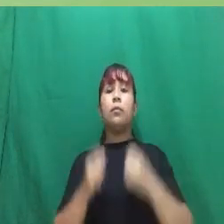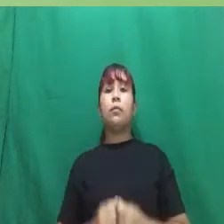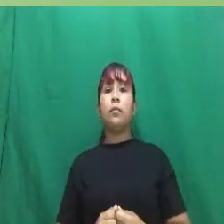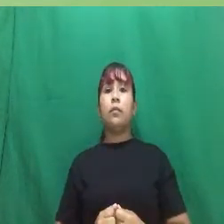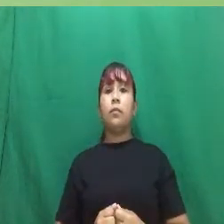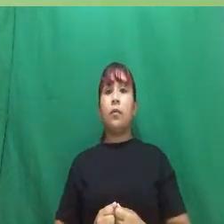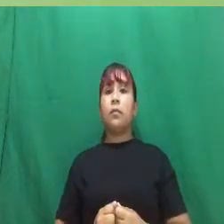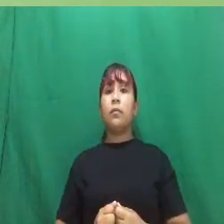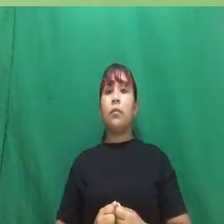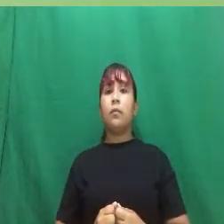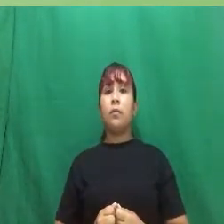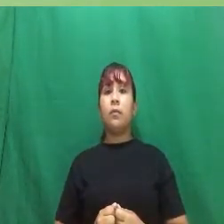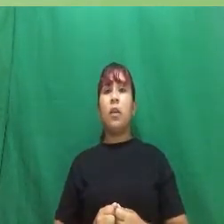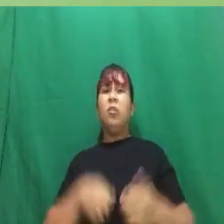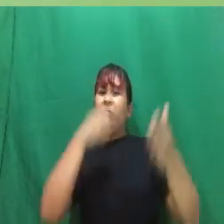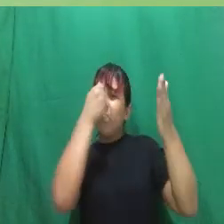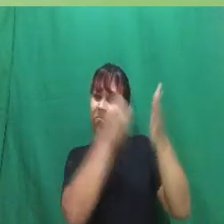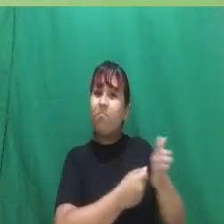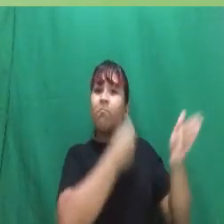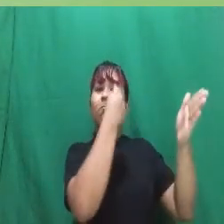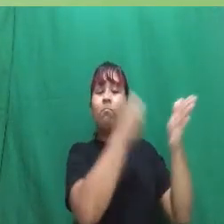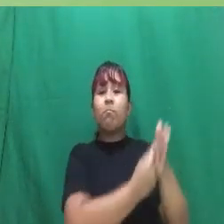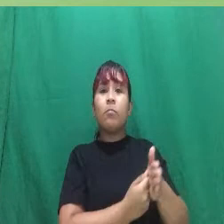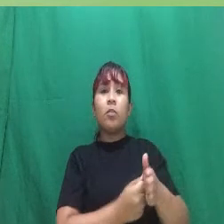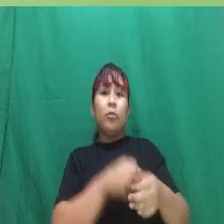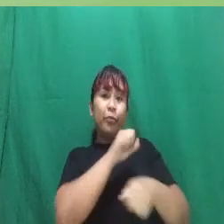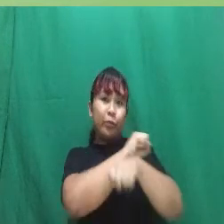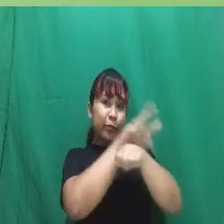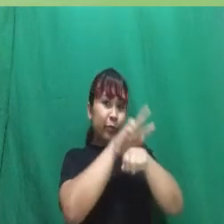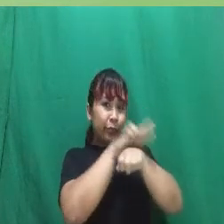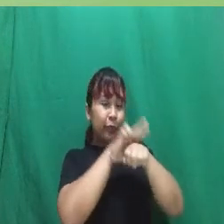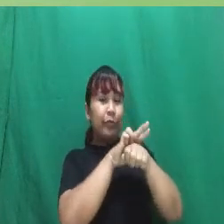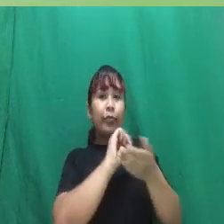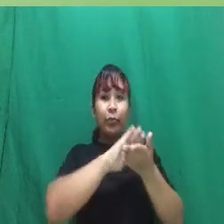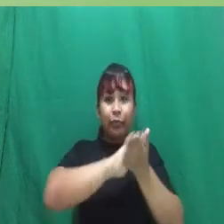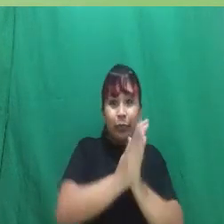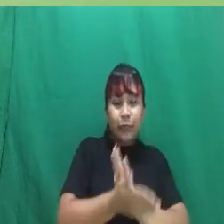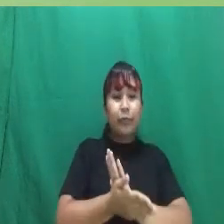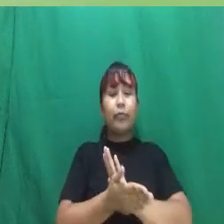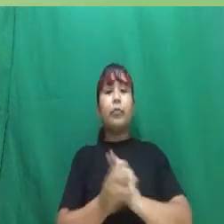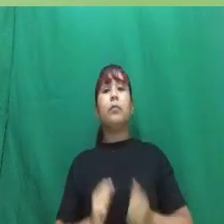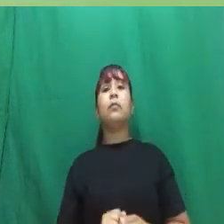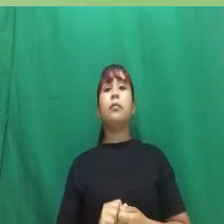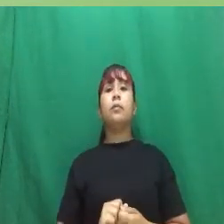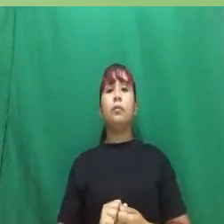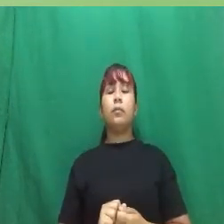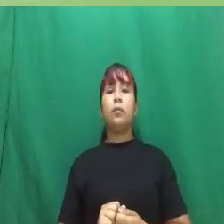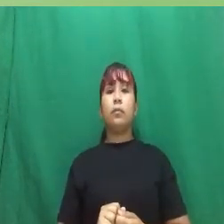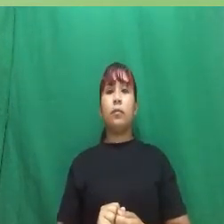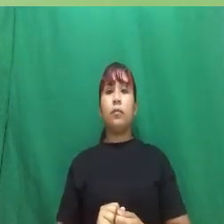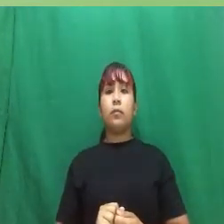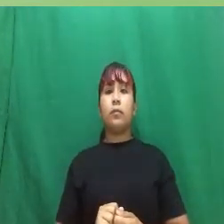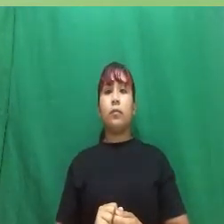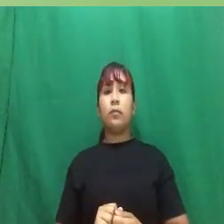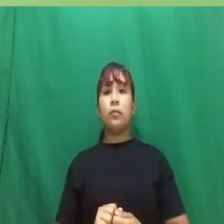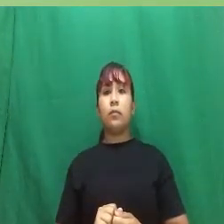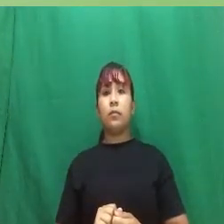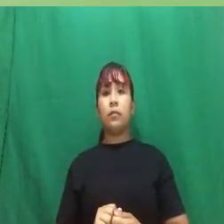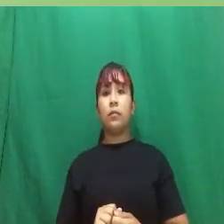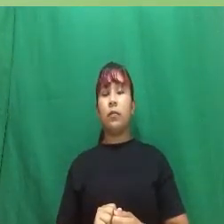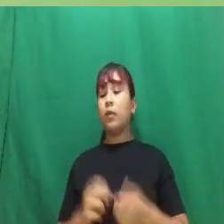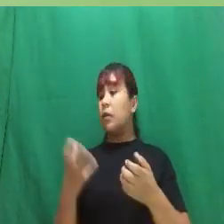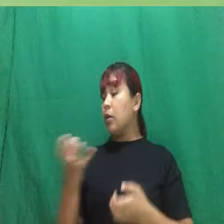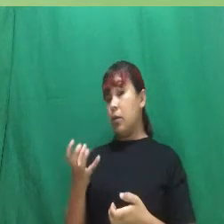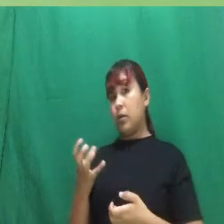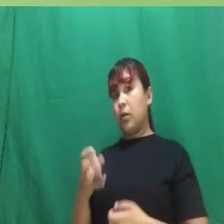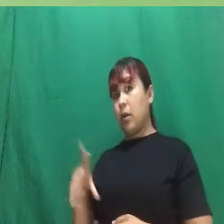e ela até colocou algo bem importante. O vírus é democrático no contágio, mas é muito seletivo na mortandade.